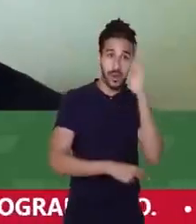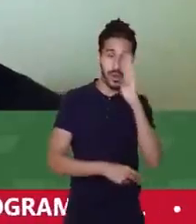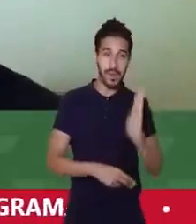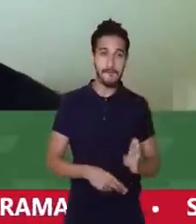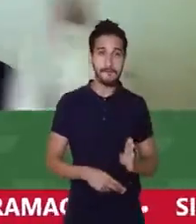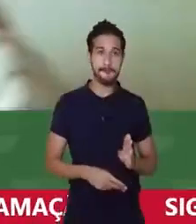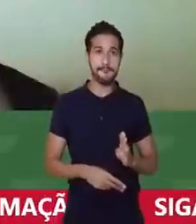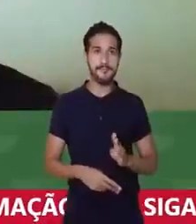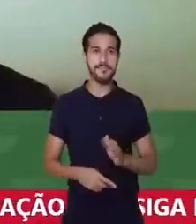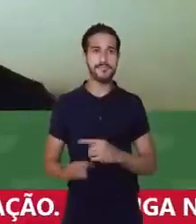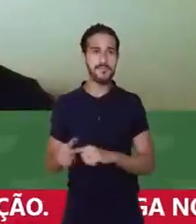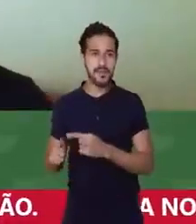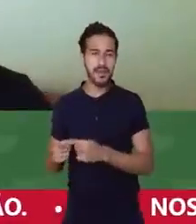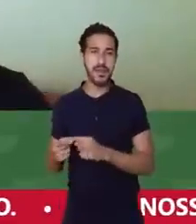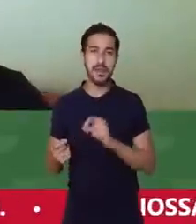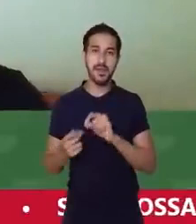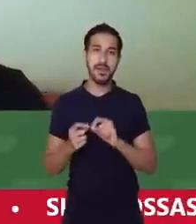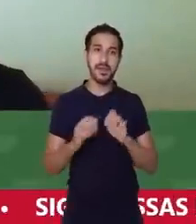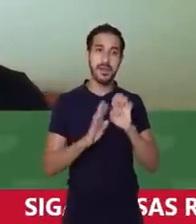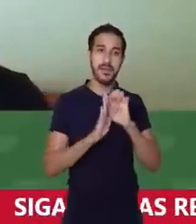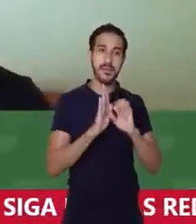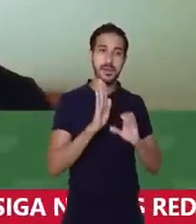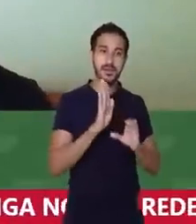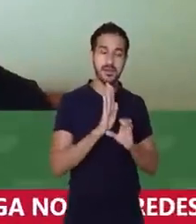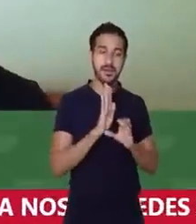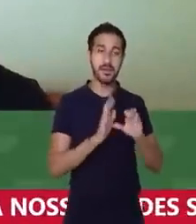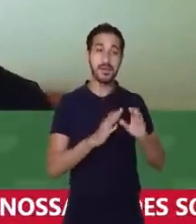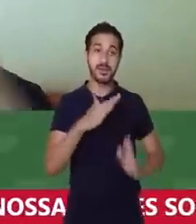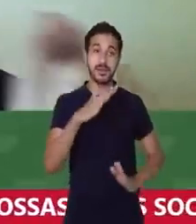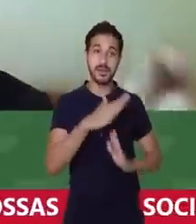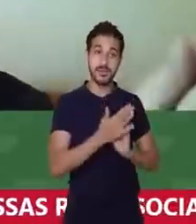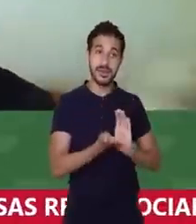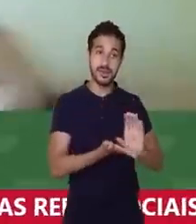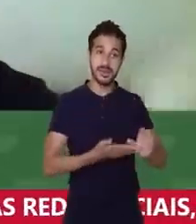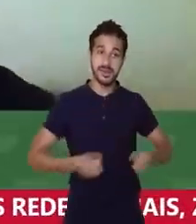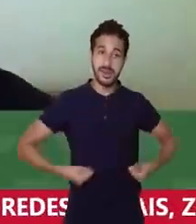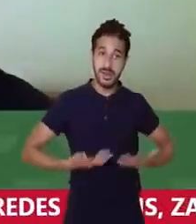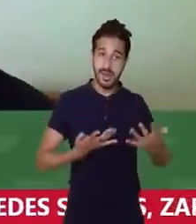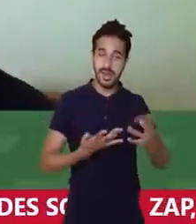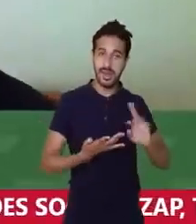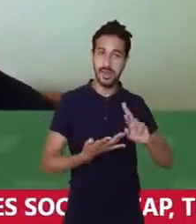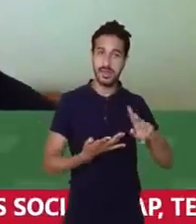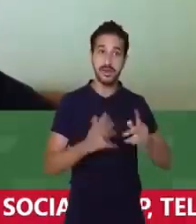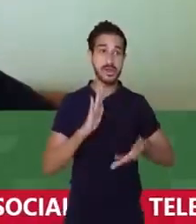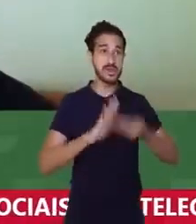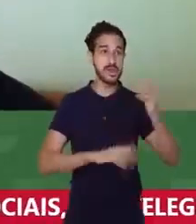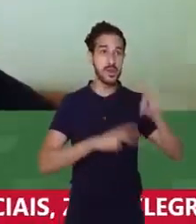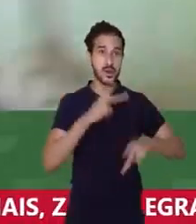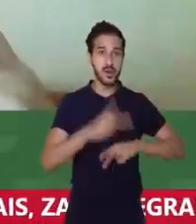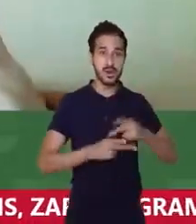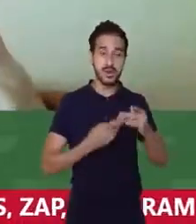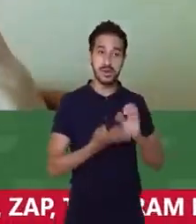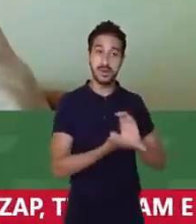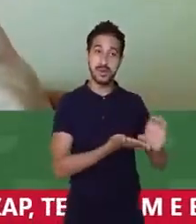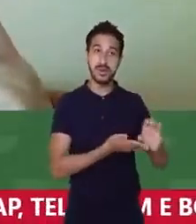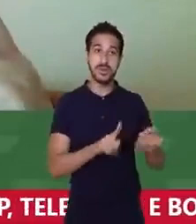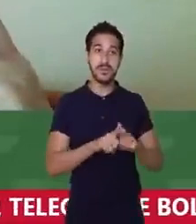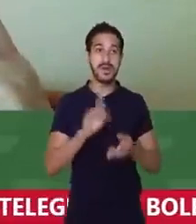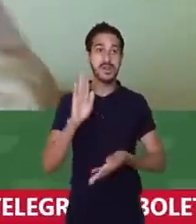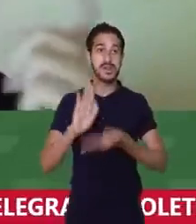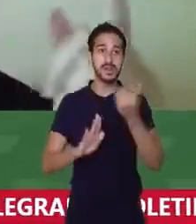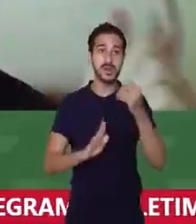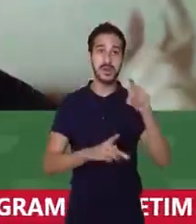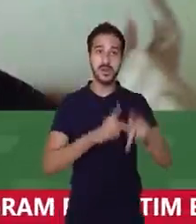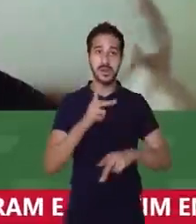A conspirar para fazer a emenda do teto de gastos. Que não só tira o povo do orçamento, mas tira também